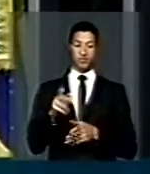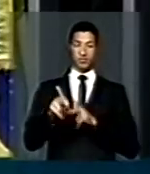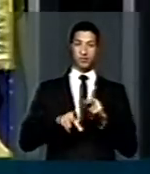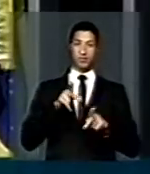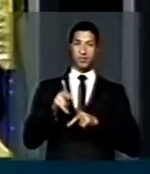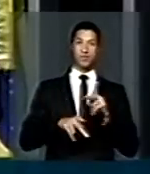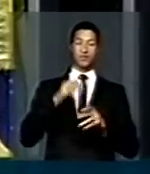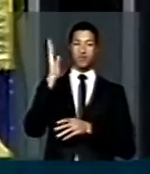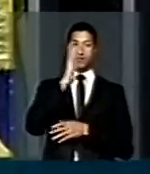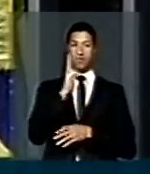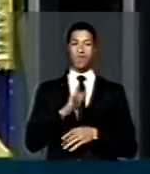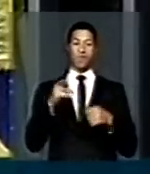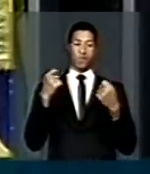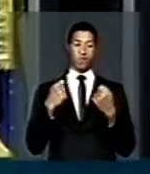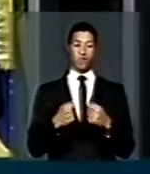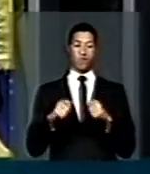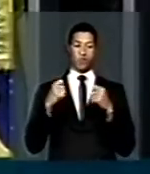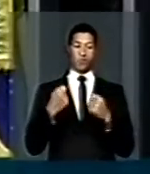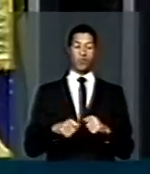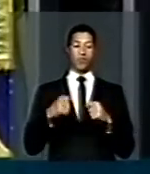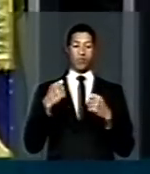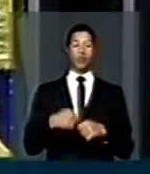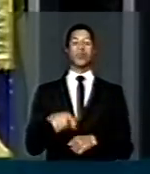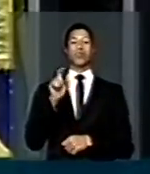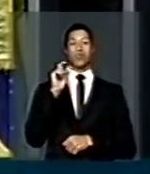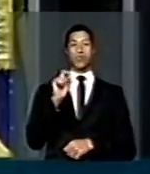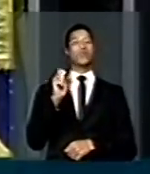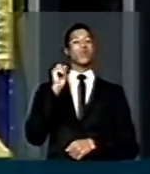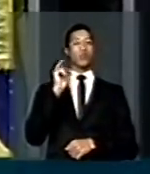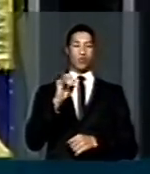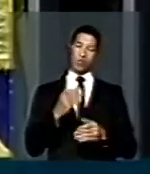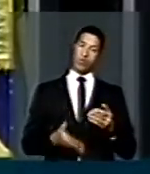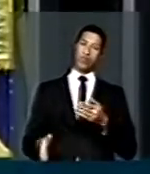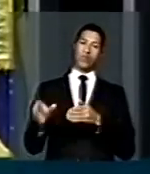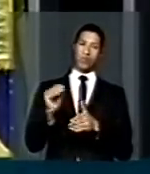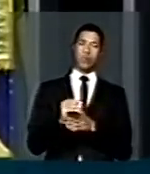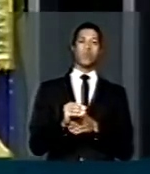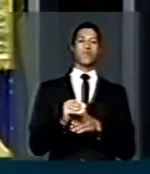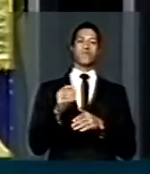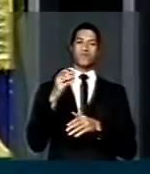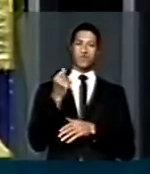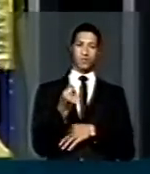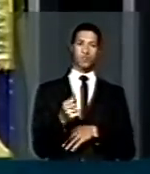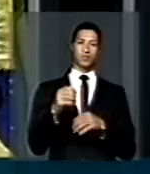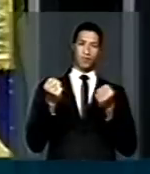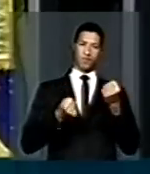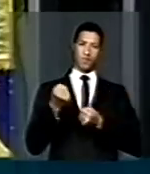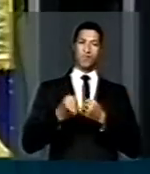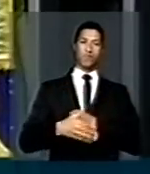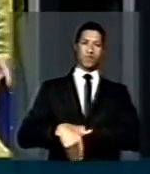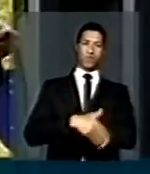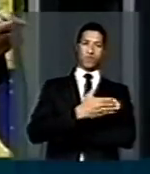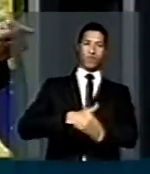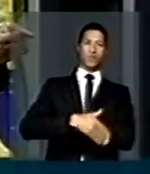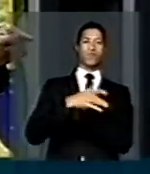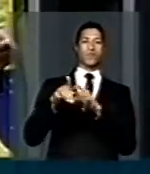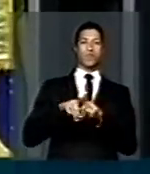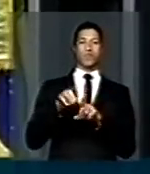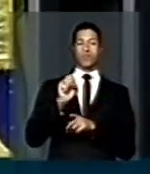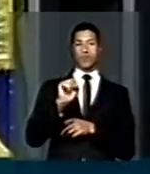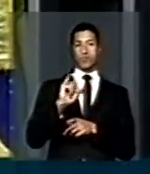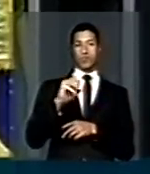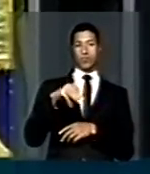brasileiro a necessidade de que se submeta além do curo de direção na rua a